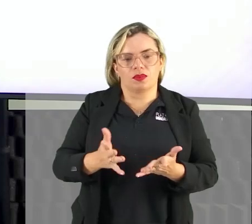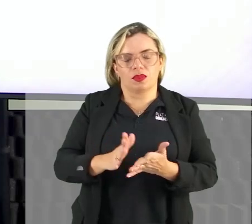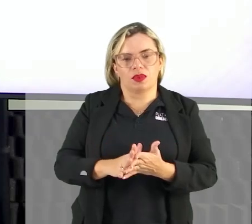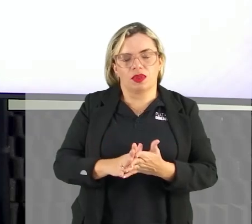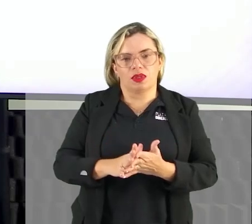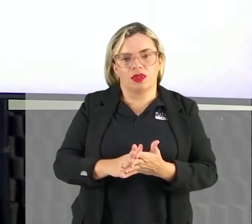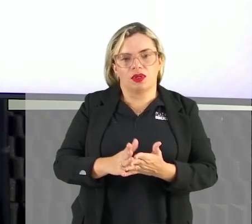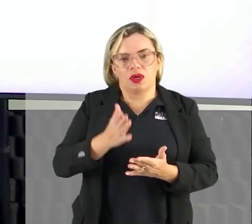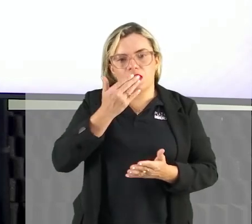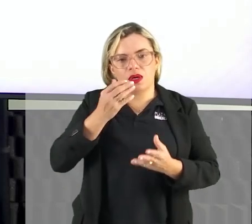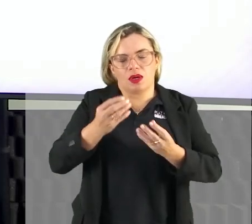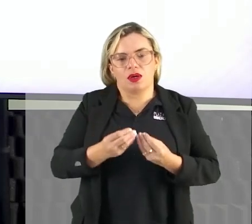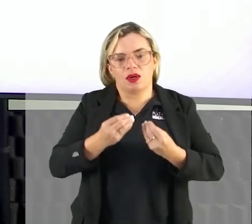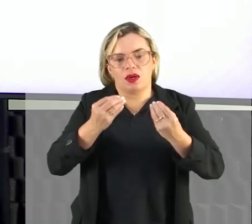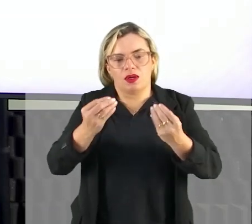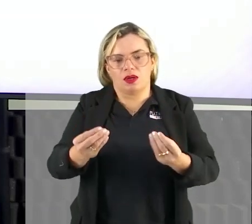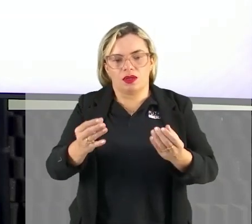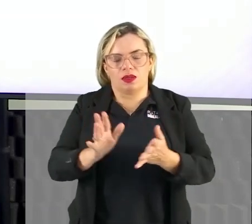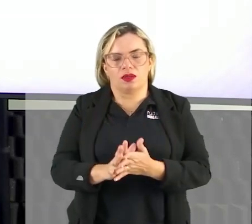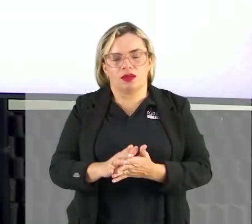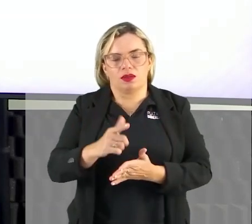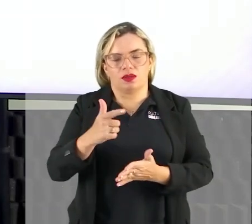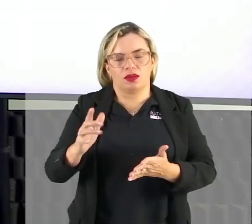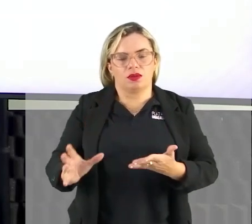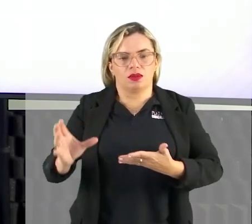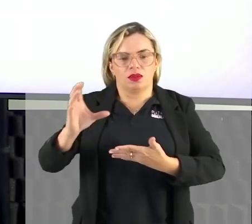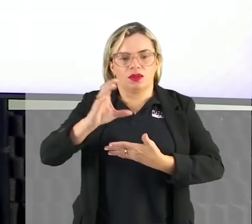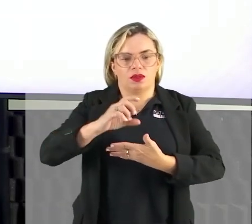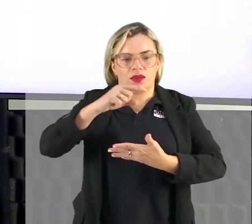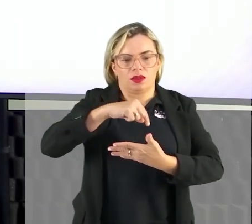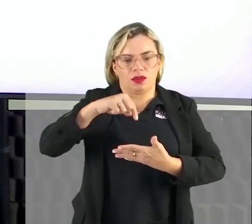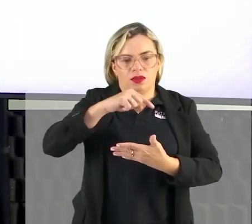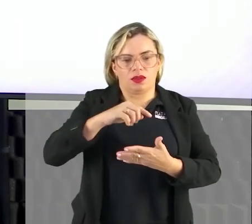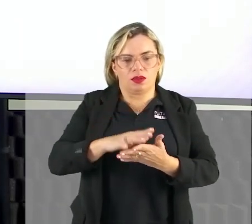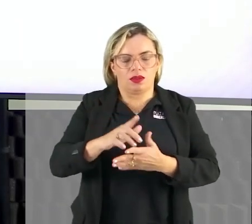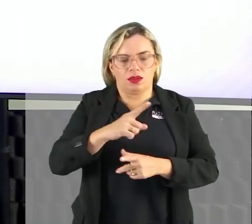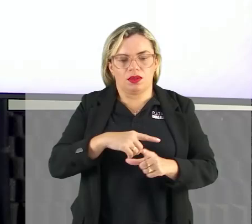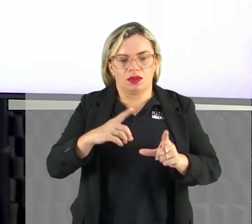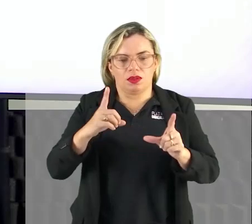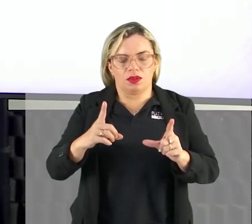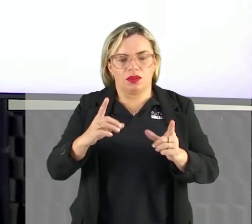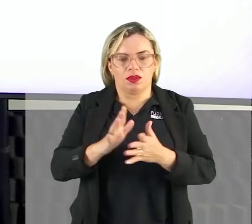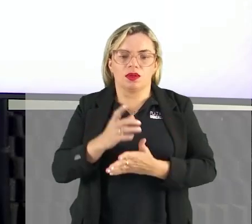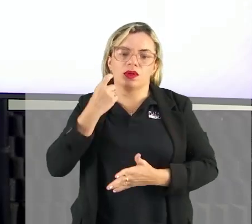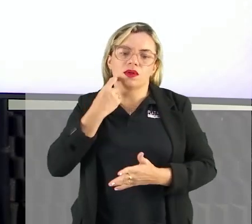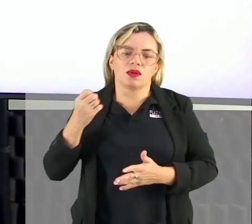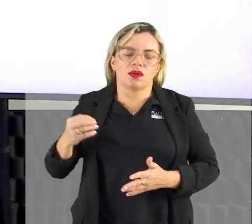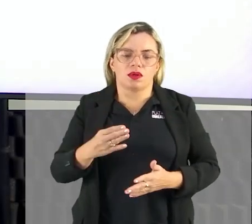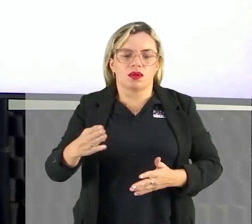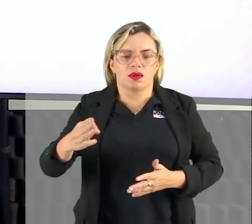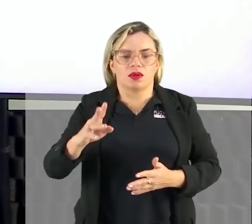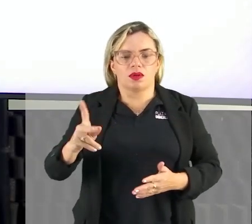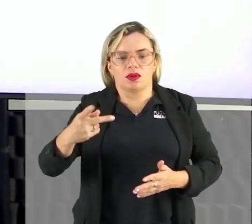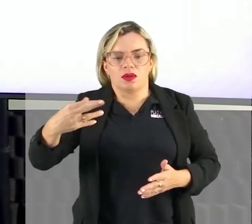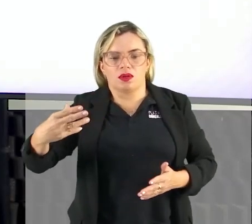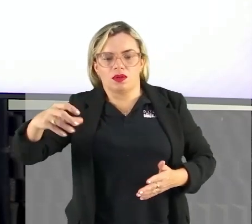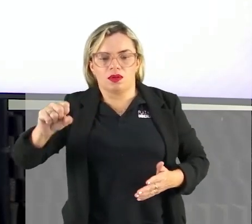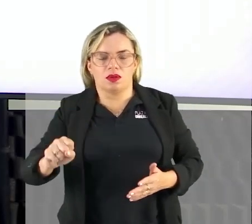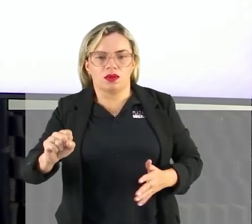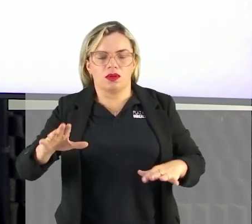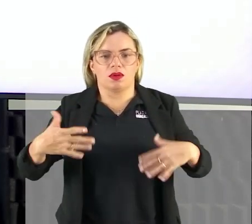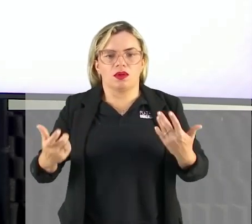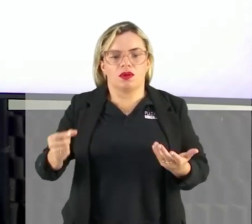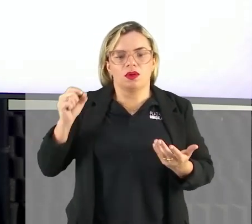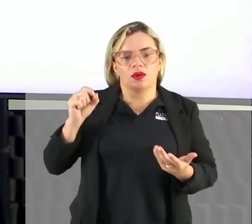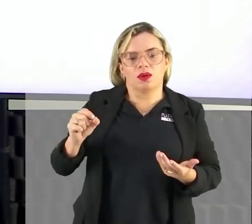estar, né, no ápice da cadeia. Peixes herbívoros Então, são esses peixes herbívoros,